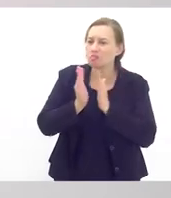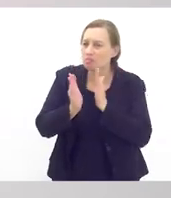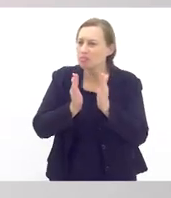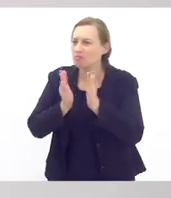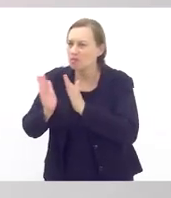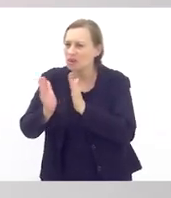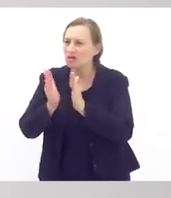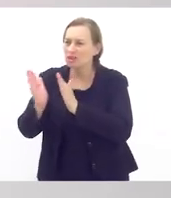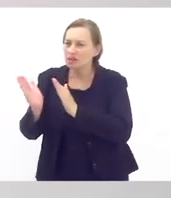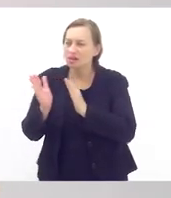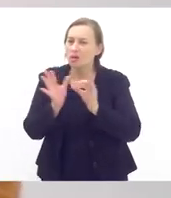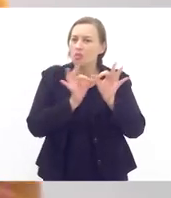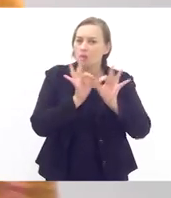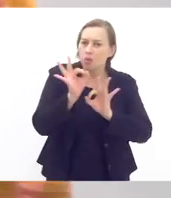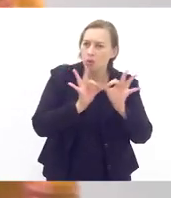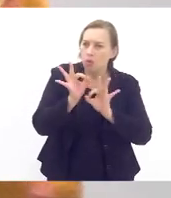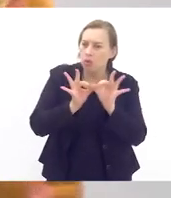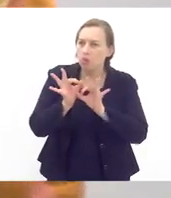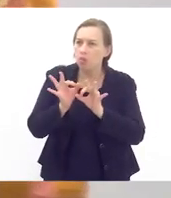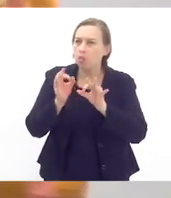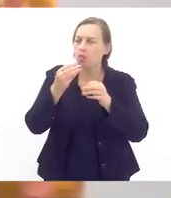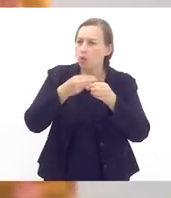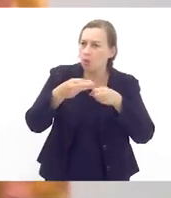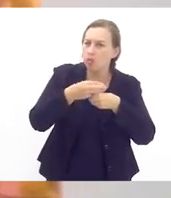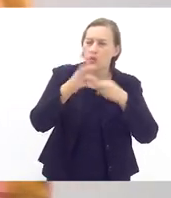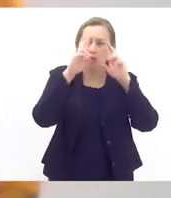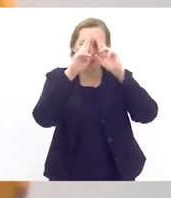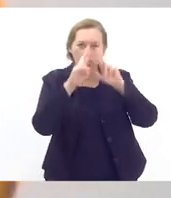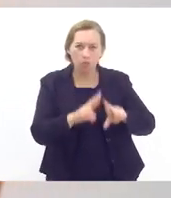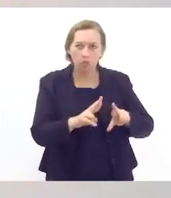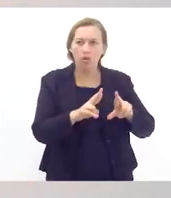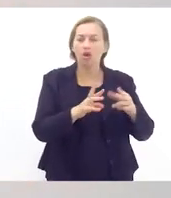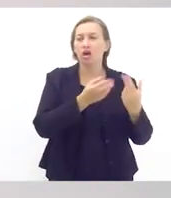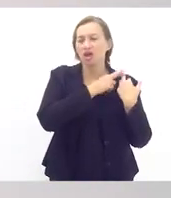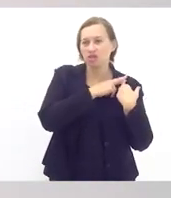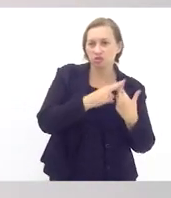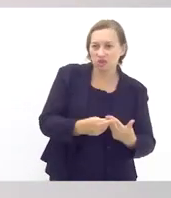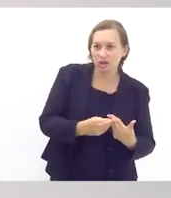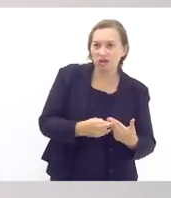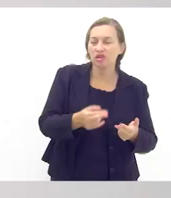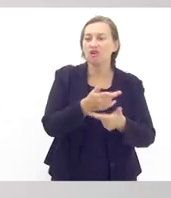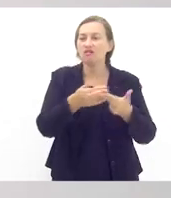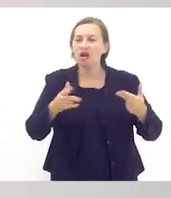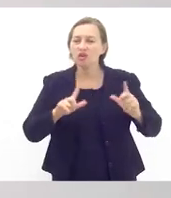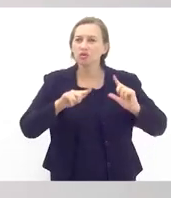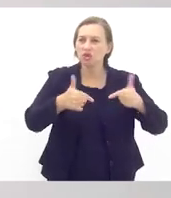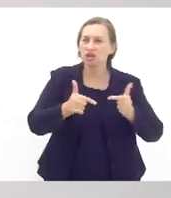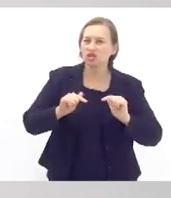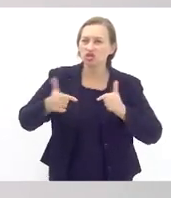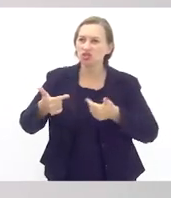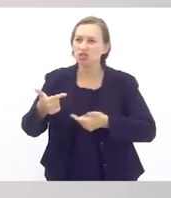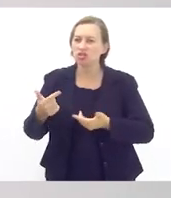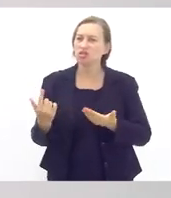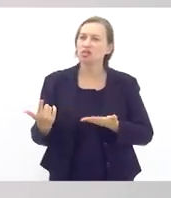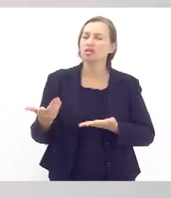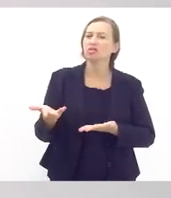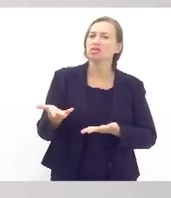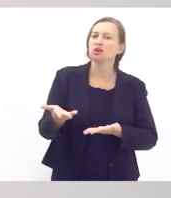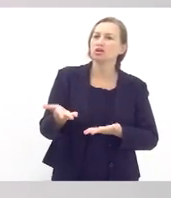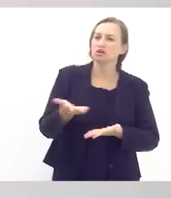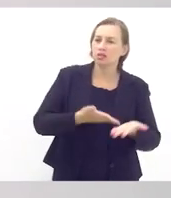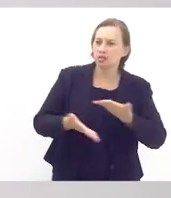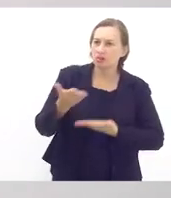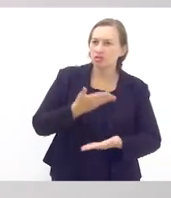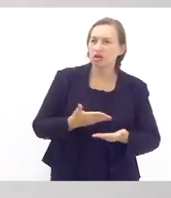essa responsabilidade a fim de que muitas das ações serão realizadas